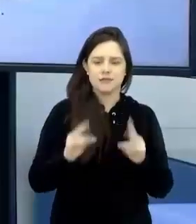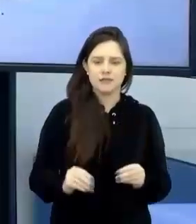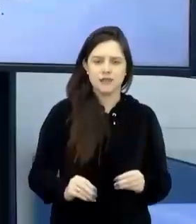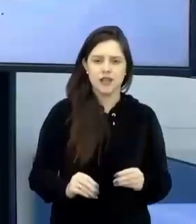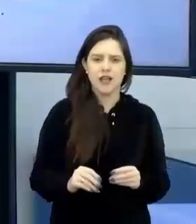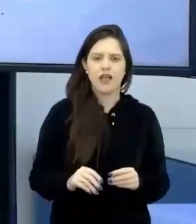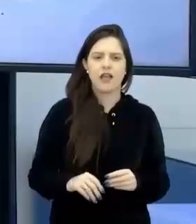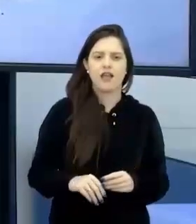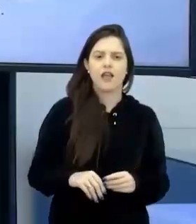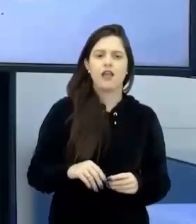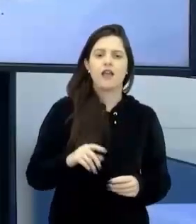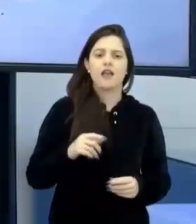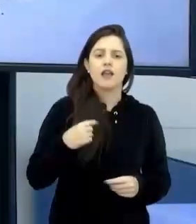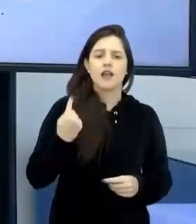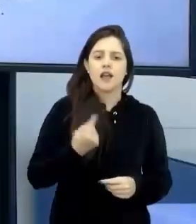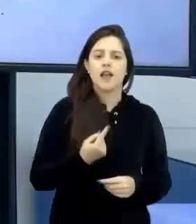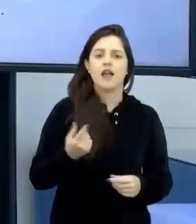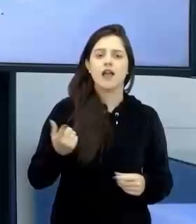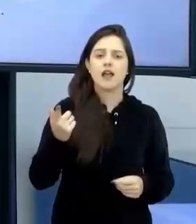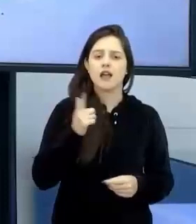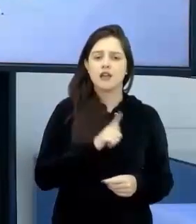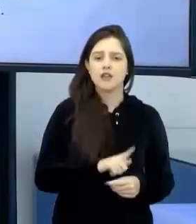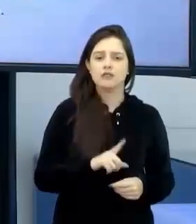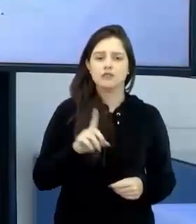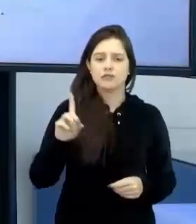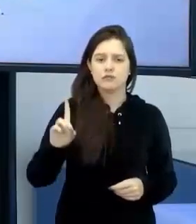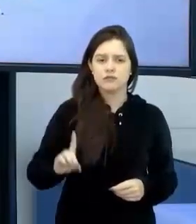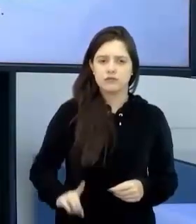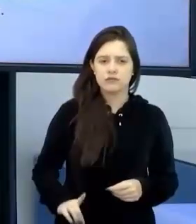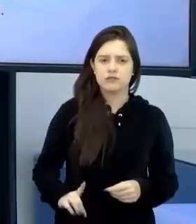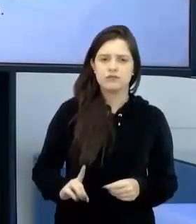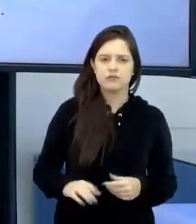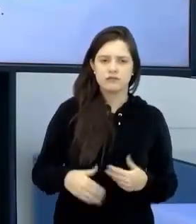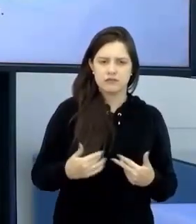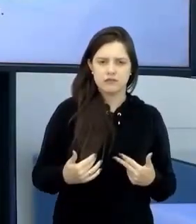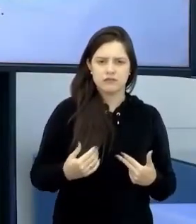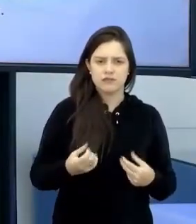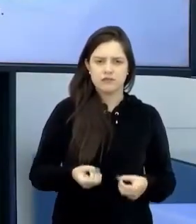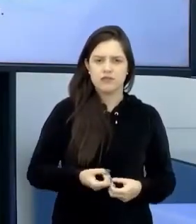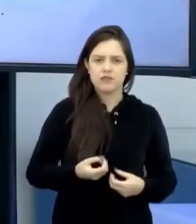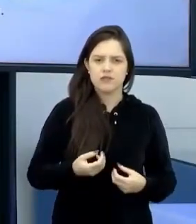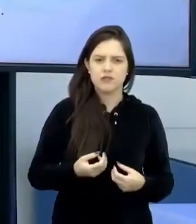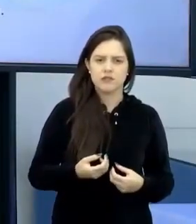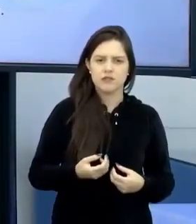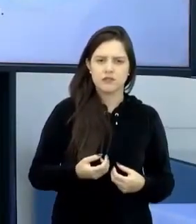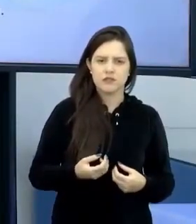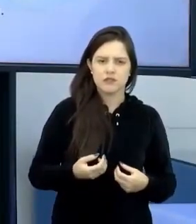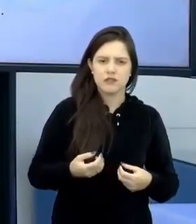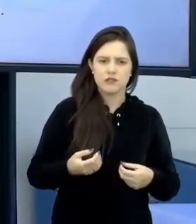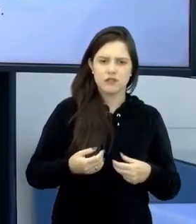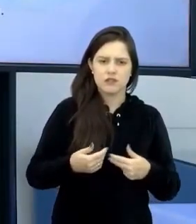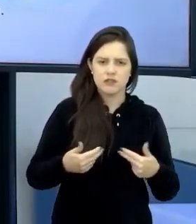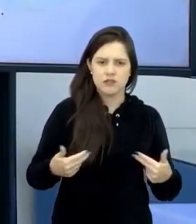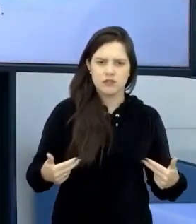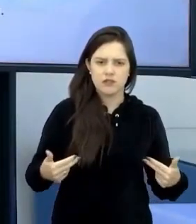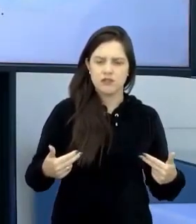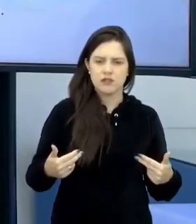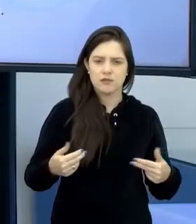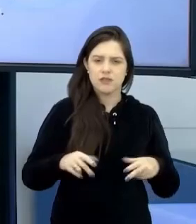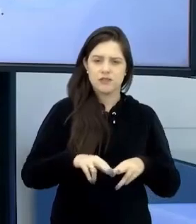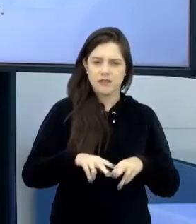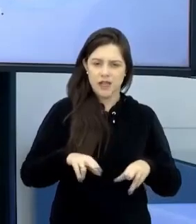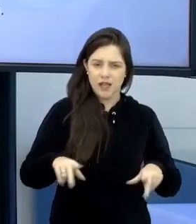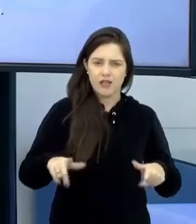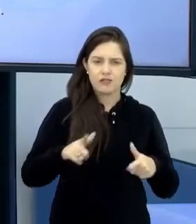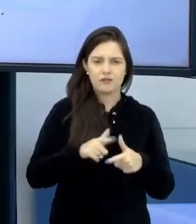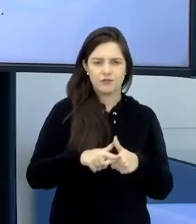adequado e acabam tendo que consumir a água do jeito que vem para elas. E isso tem sido causa de doenças, né, e de uma série de problemas